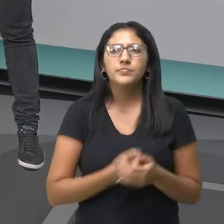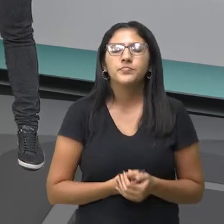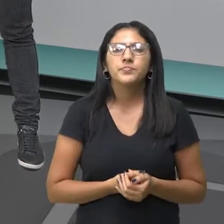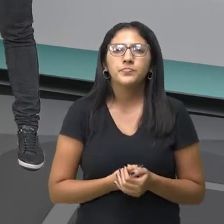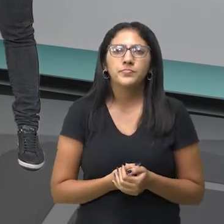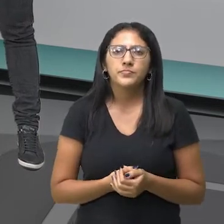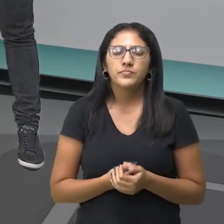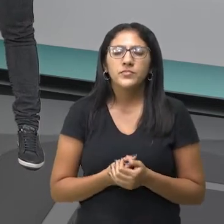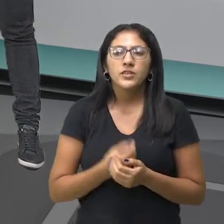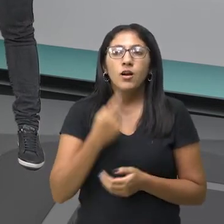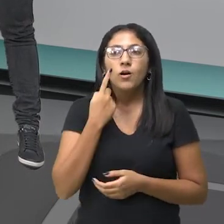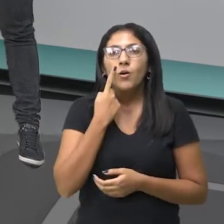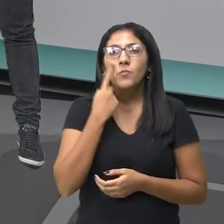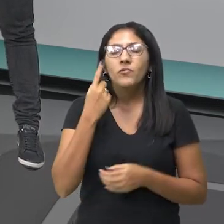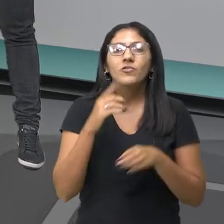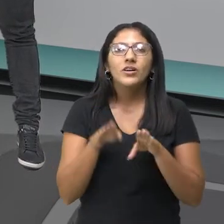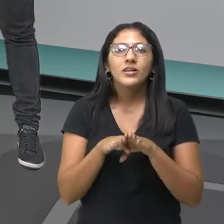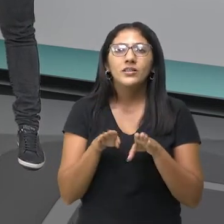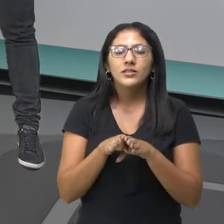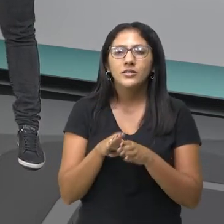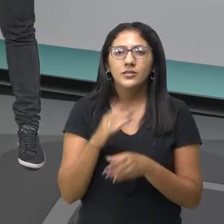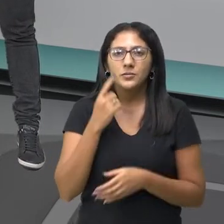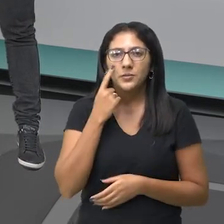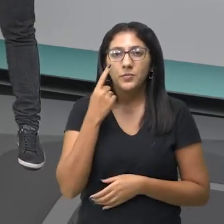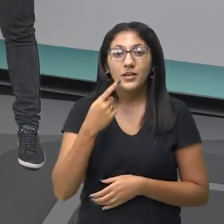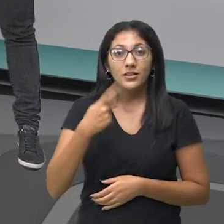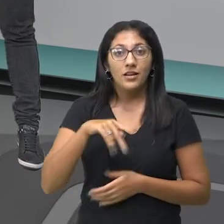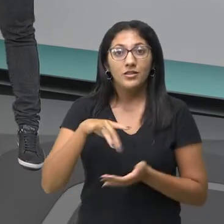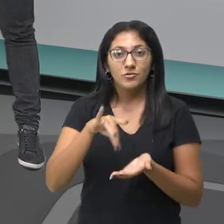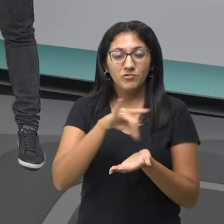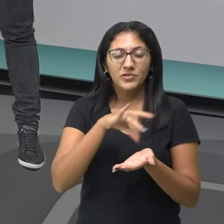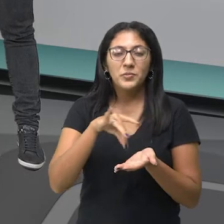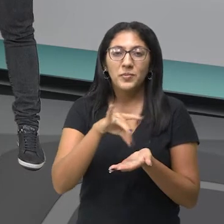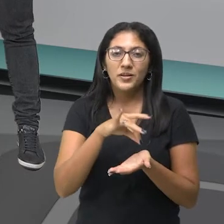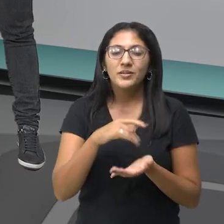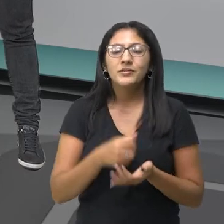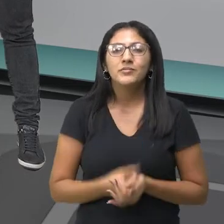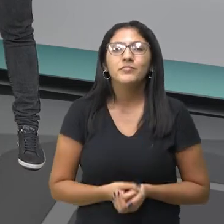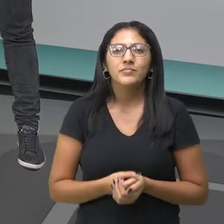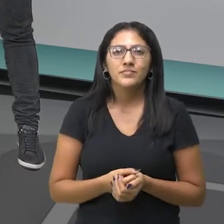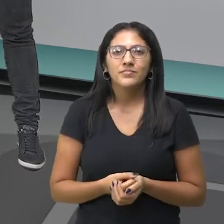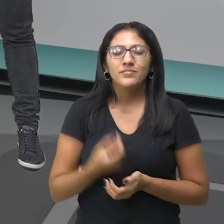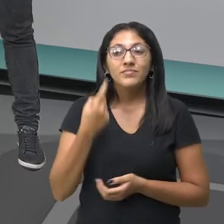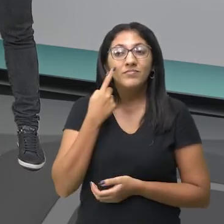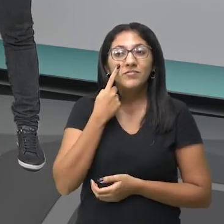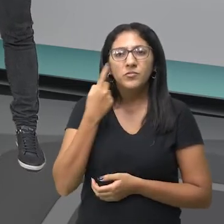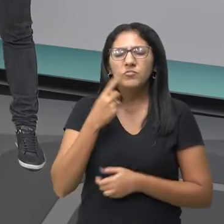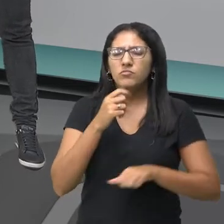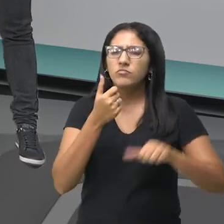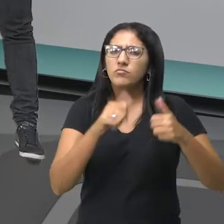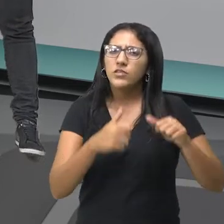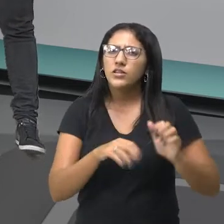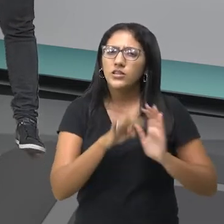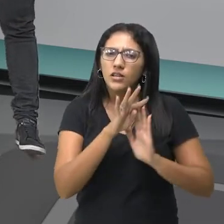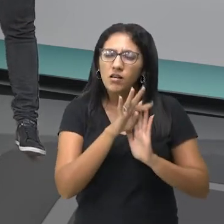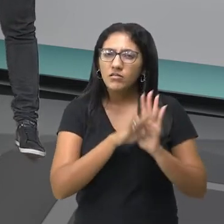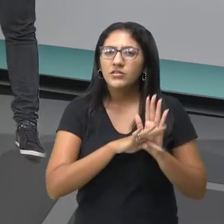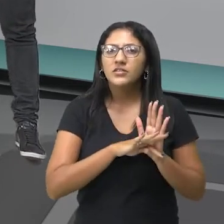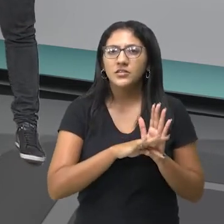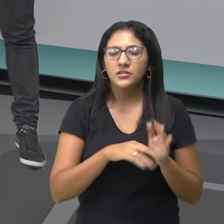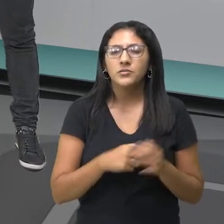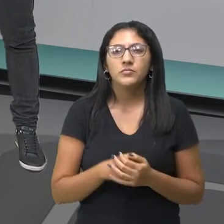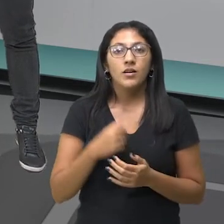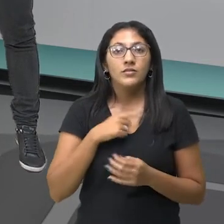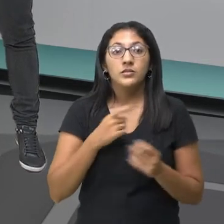para vocês o jornal do CMEAN, certo? Então, nós vamos analisar esse hipertexto e vocês